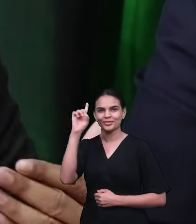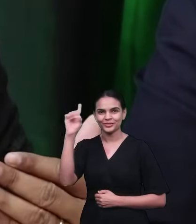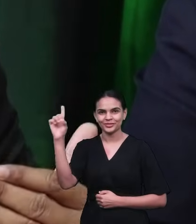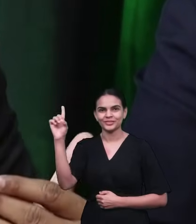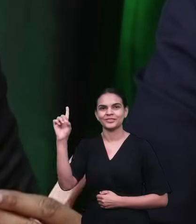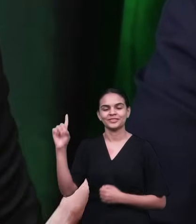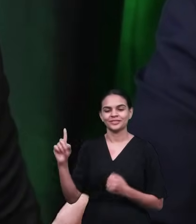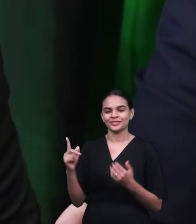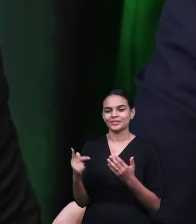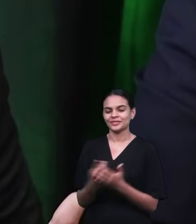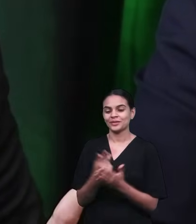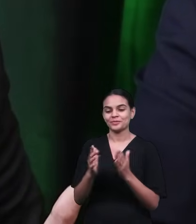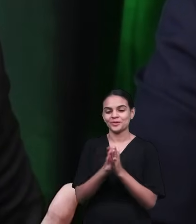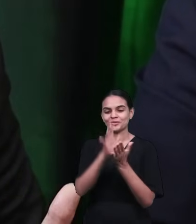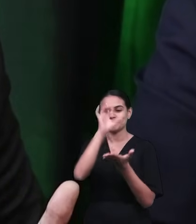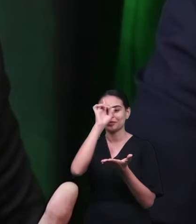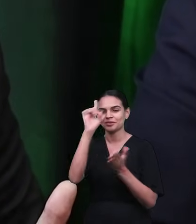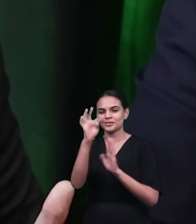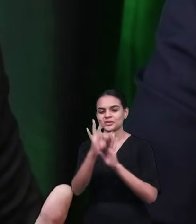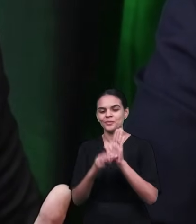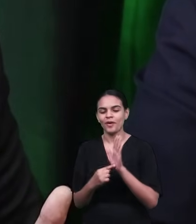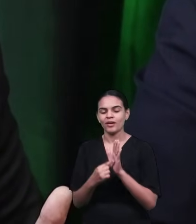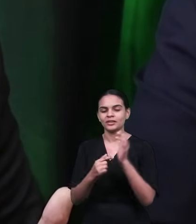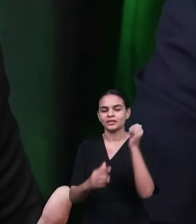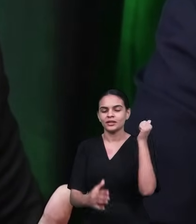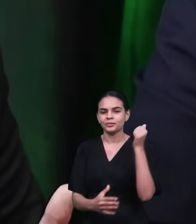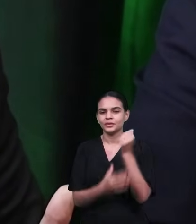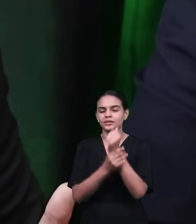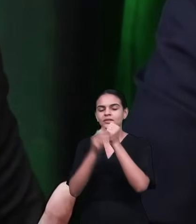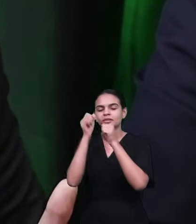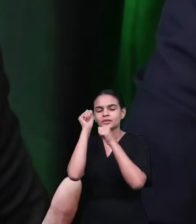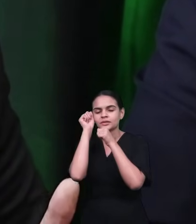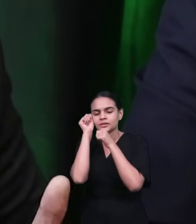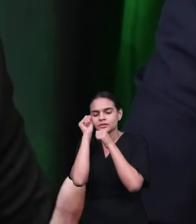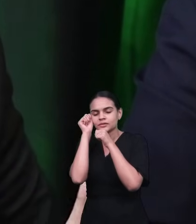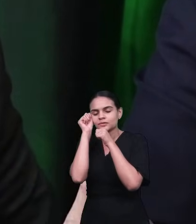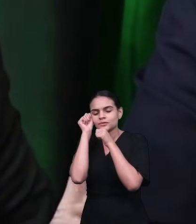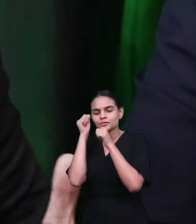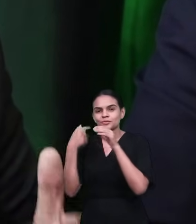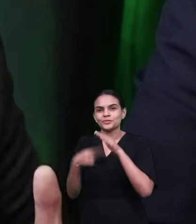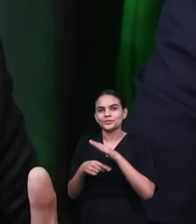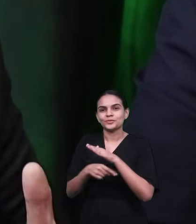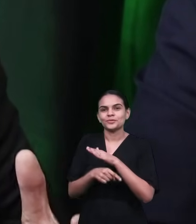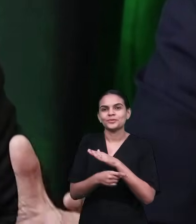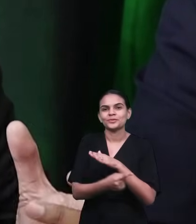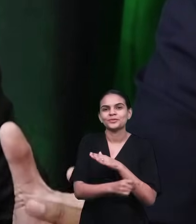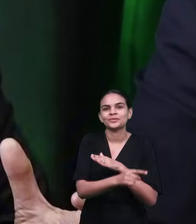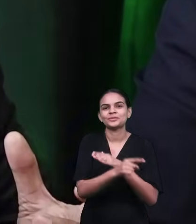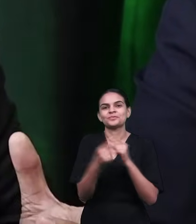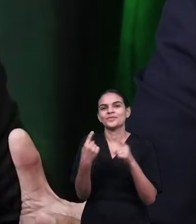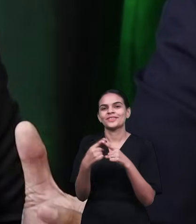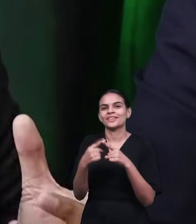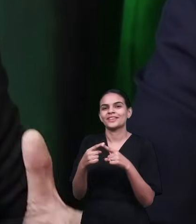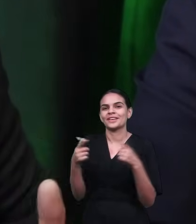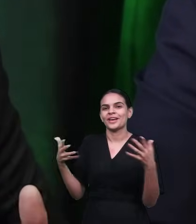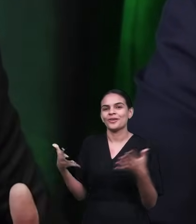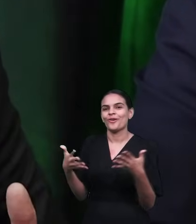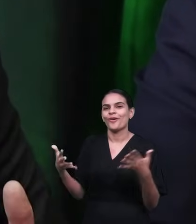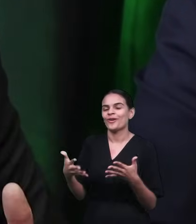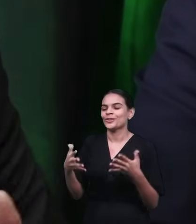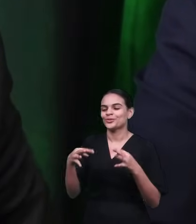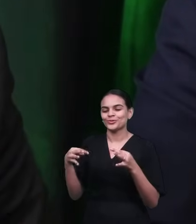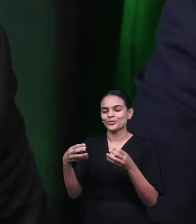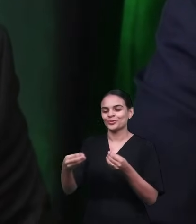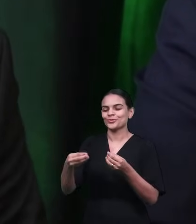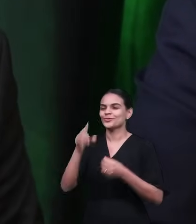cai num sono profundo, porque ele mostra ali que até mesmo toda a preocupação, tudo estava agora sobre os cuidados de